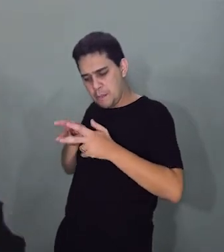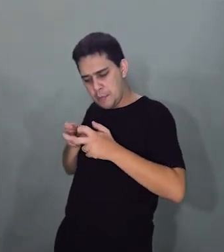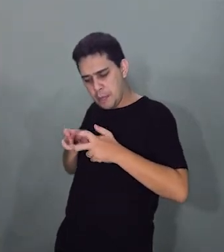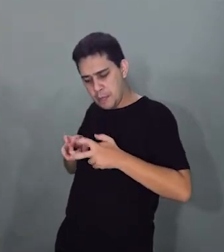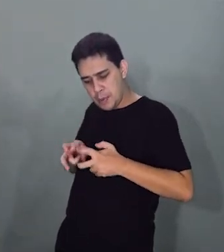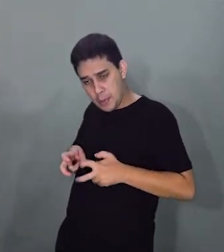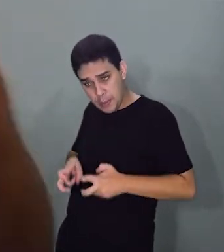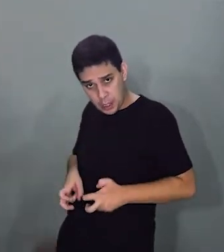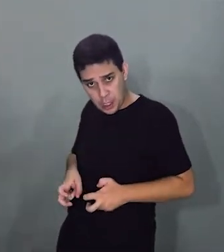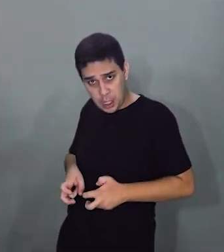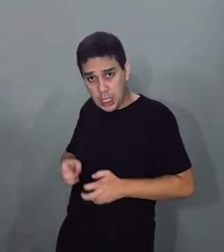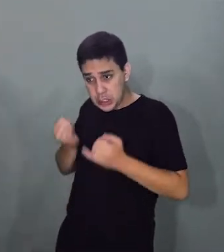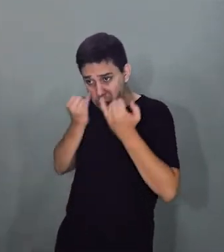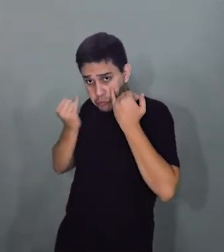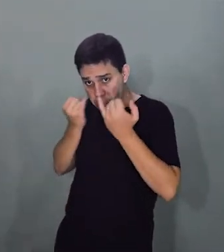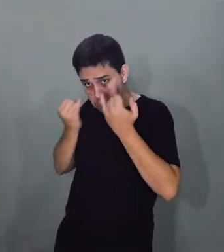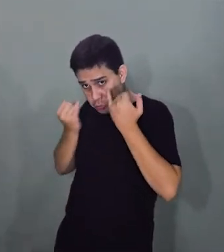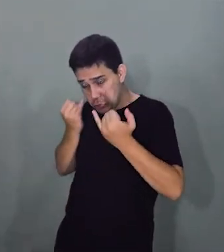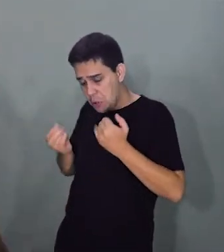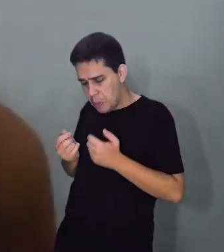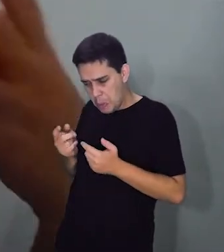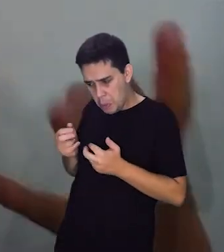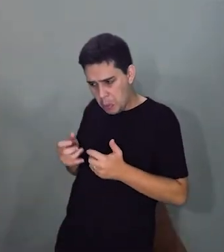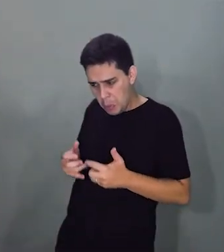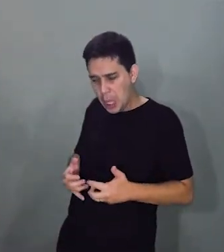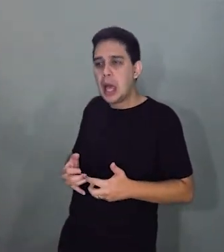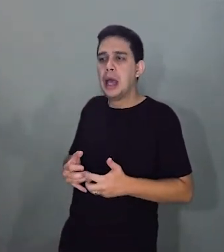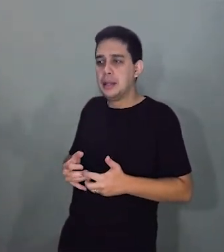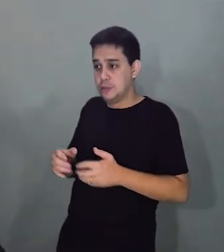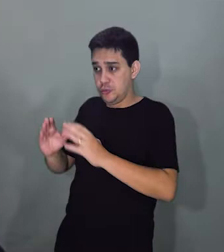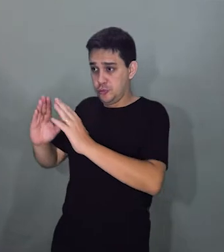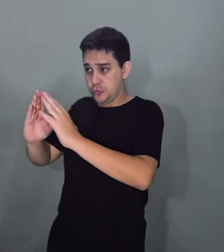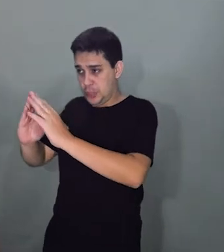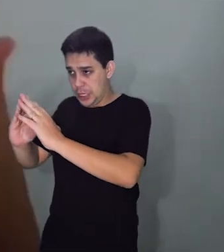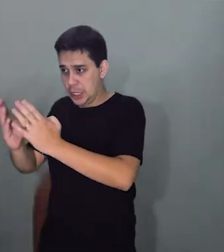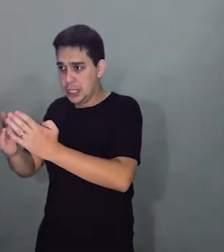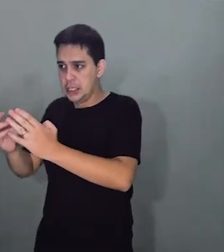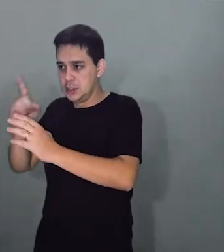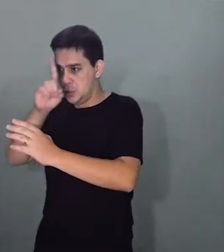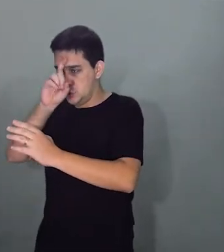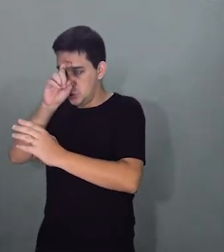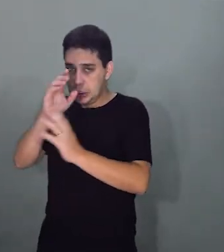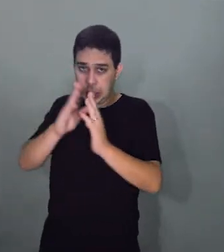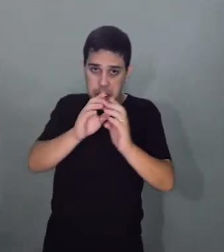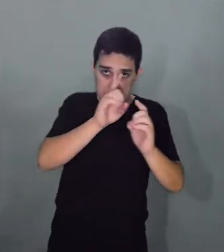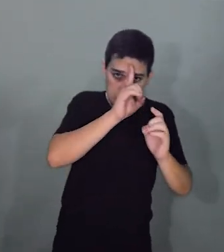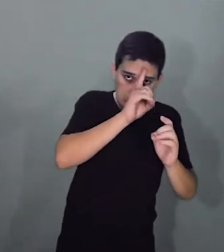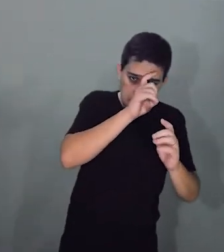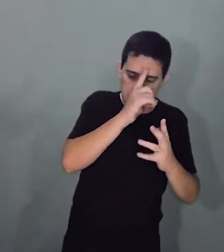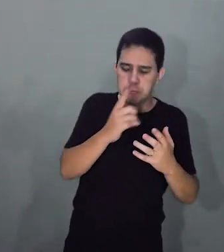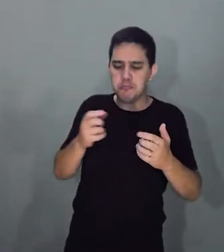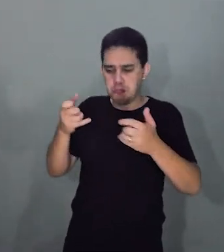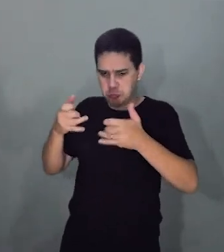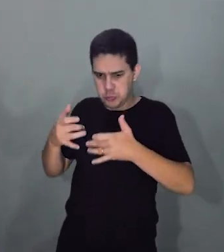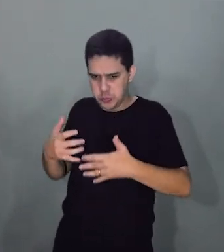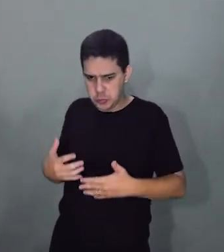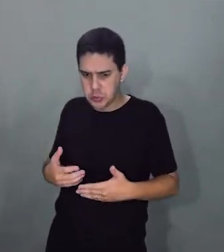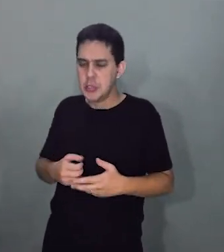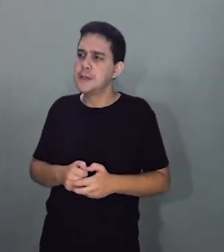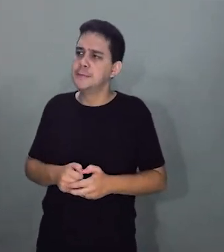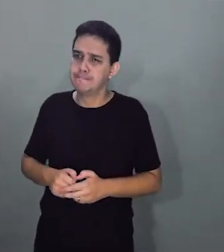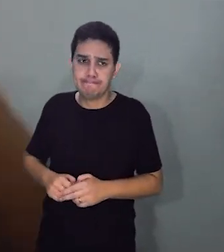que a gente recebe dos cartórios das maternidades, a gente analisa, faz painéis, né, no Tableau,